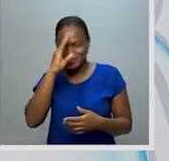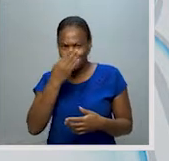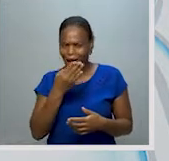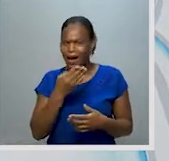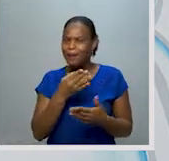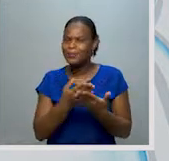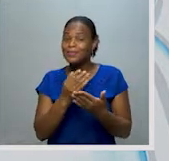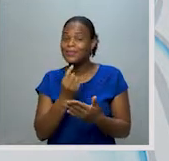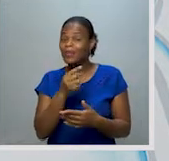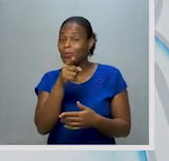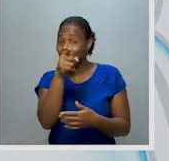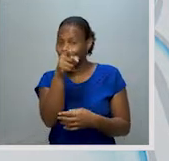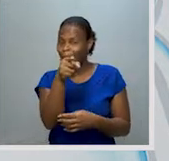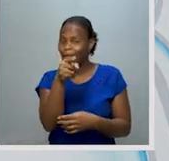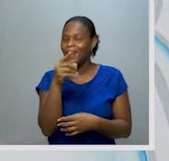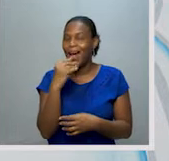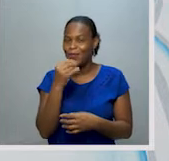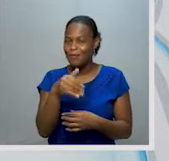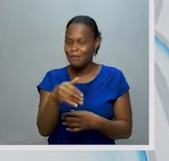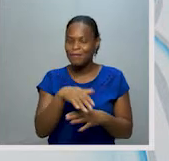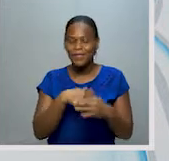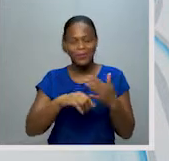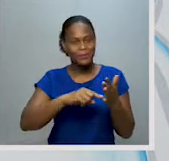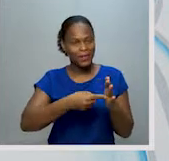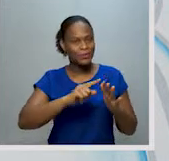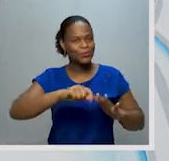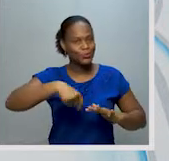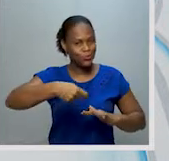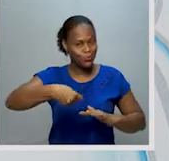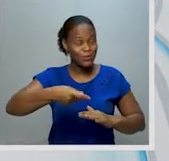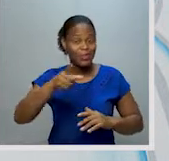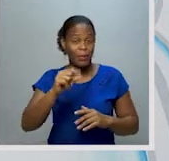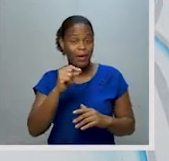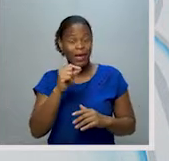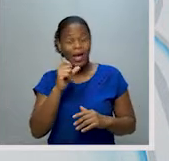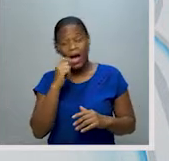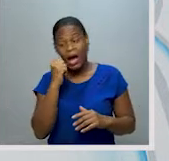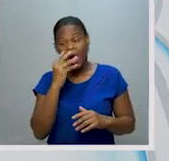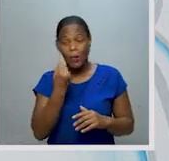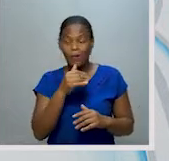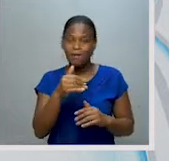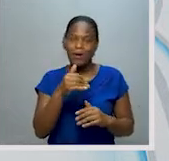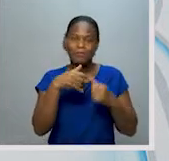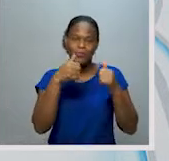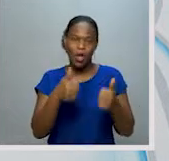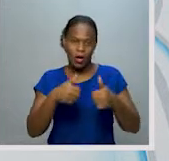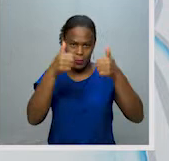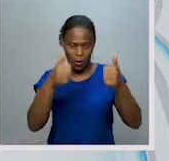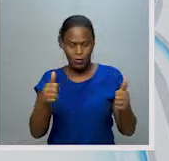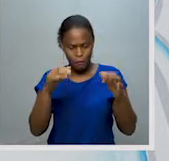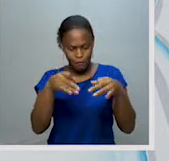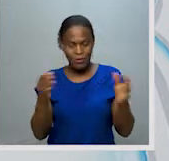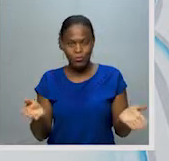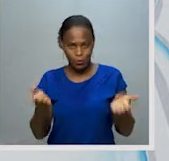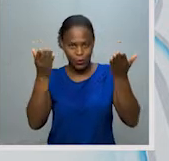destina principalmente a você que vai fazer a prova de recurso e também àqueles que vão aumentar a sua